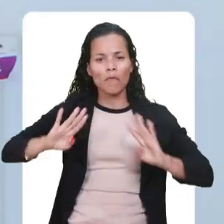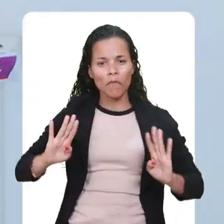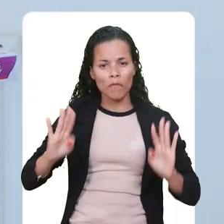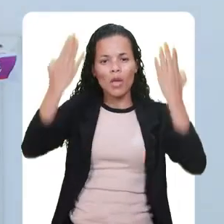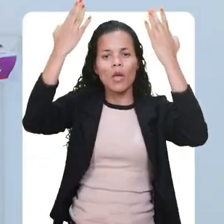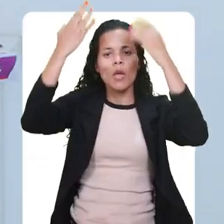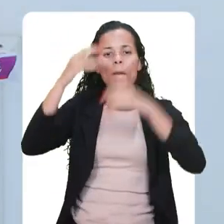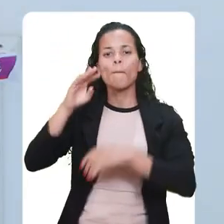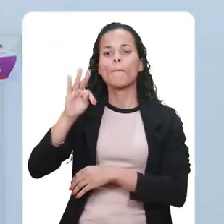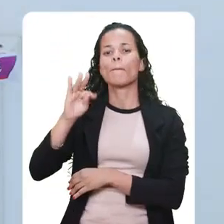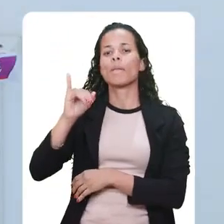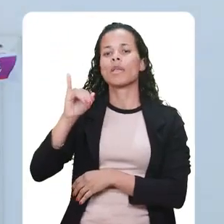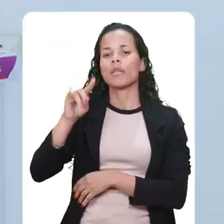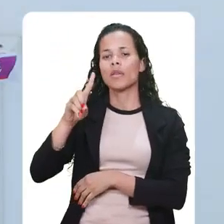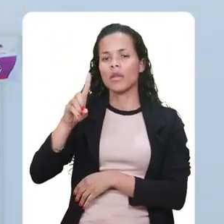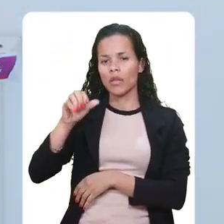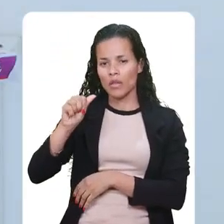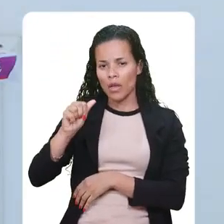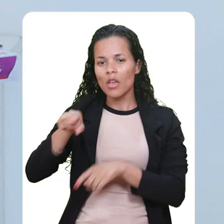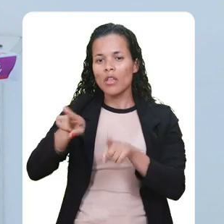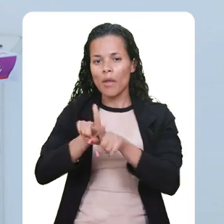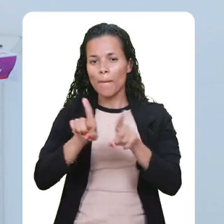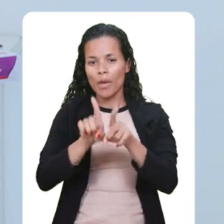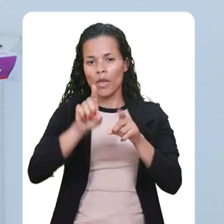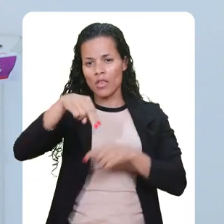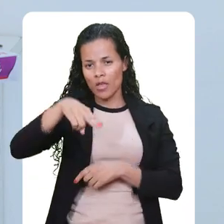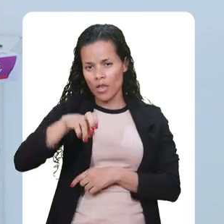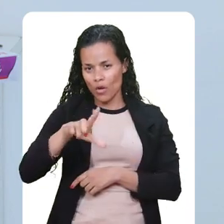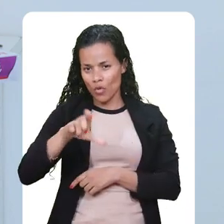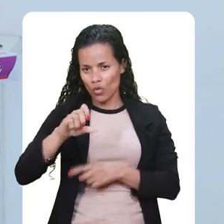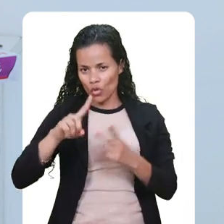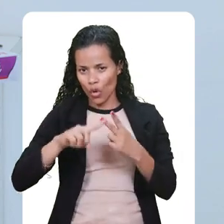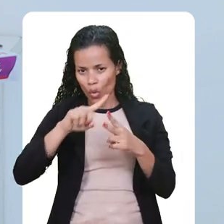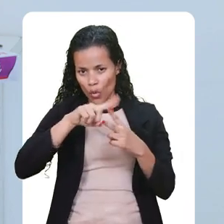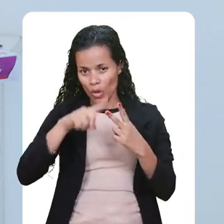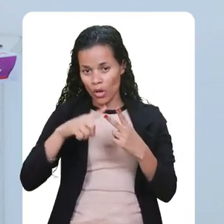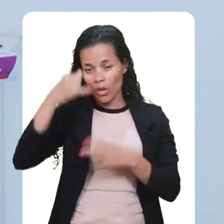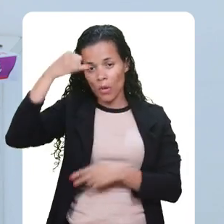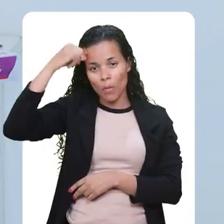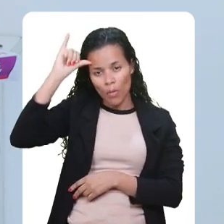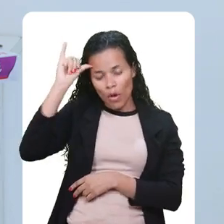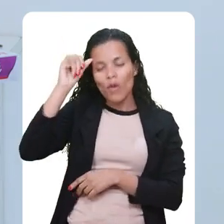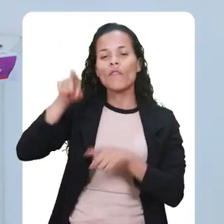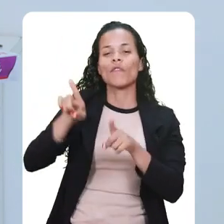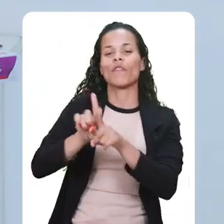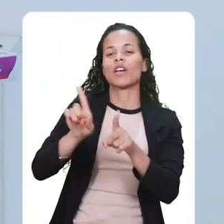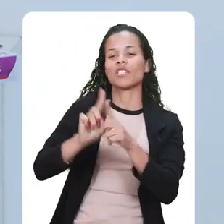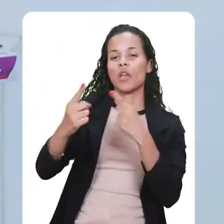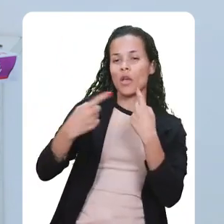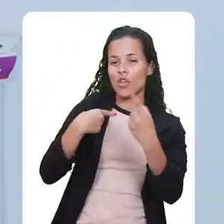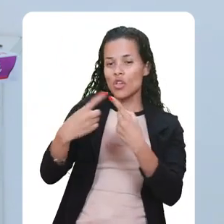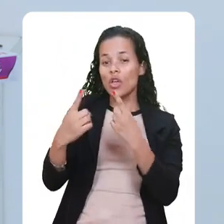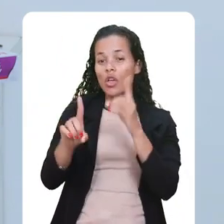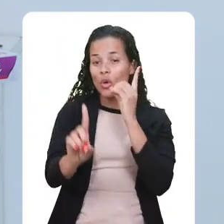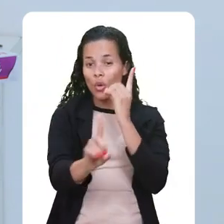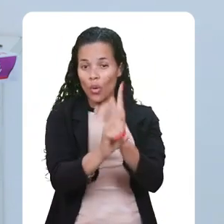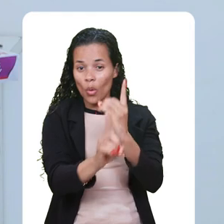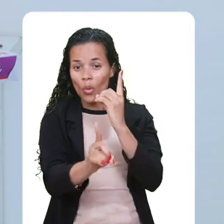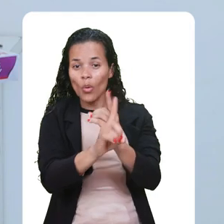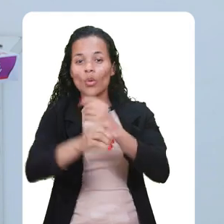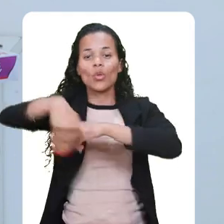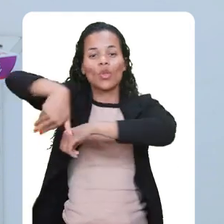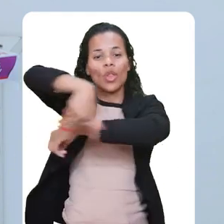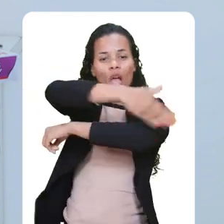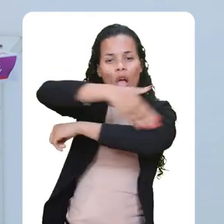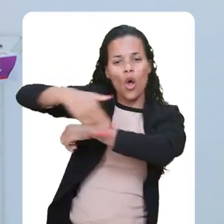o boi de Bitanta e o boi de Nelson. Esses bois que naquela época faziam aquelas disputas, encontros nas ruas, e havia realmente